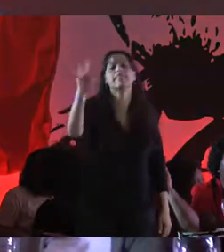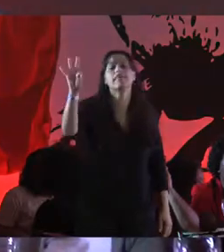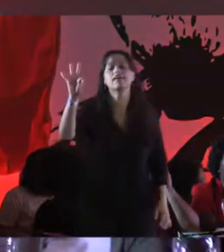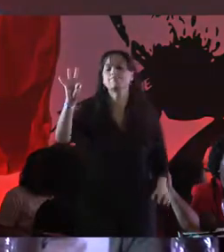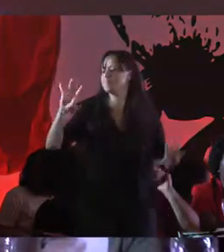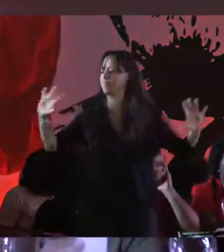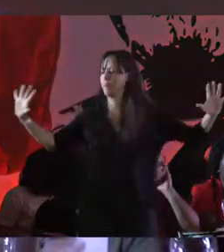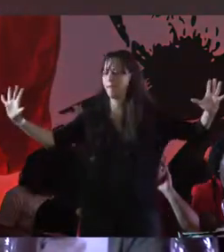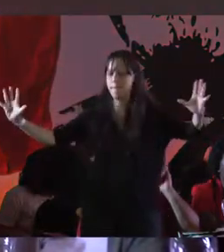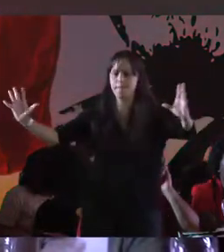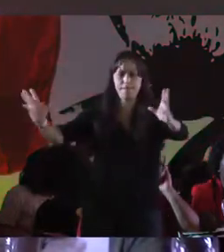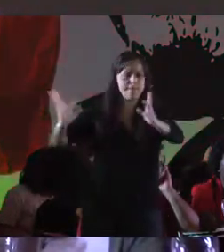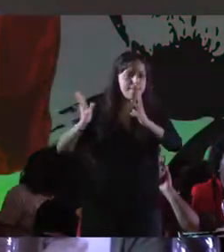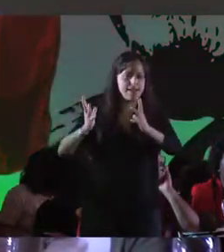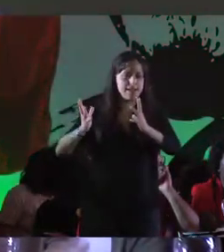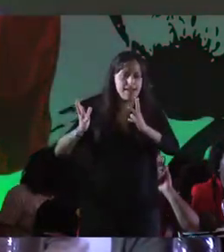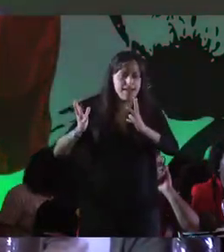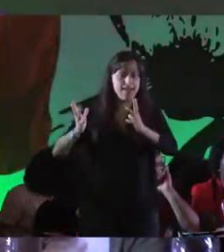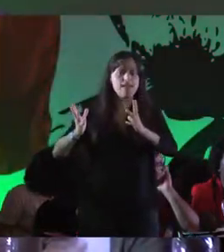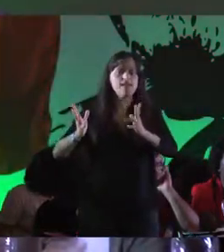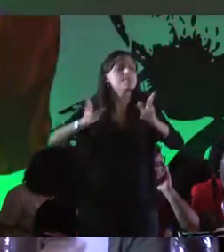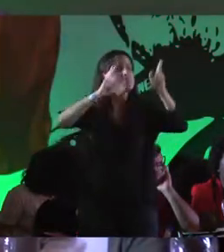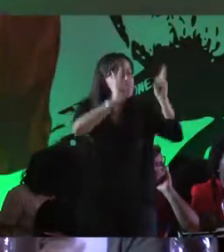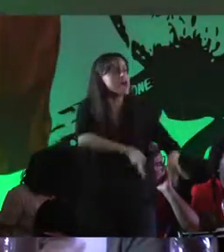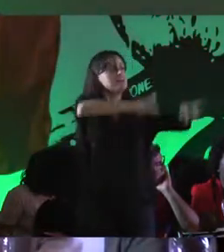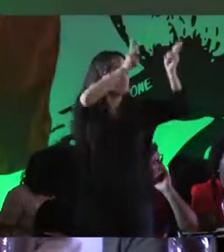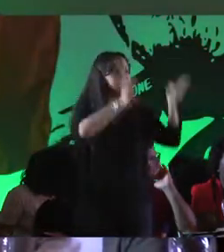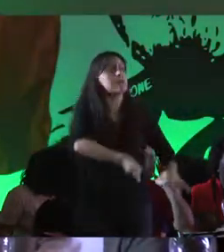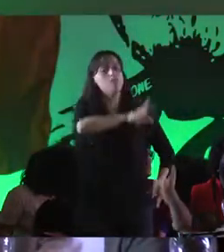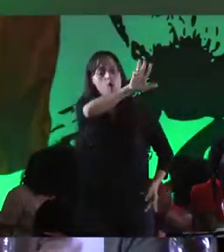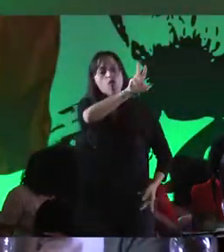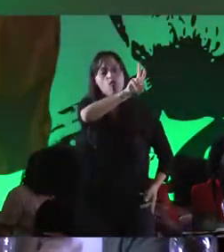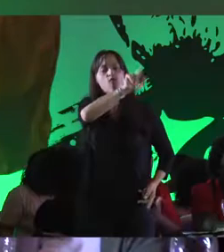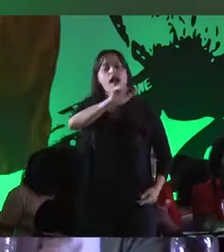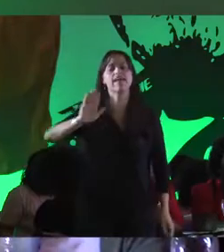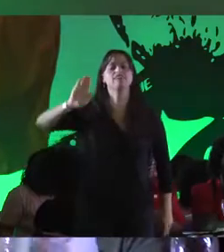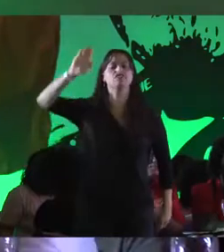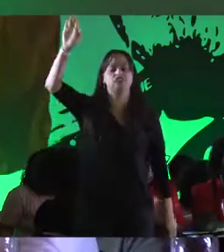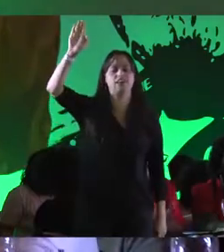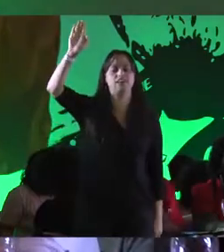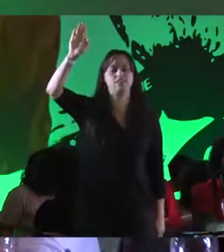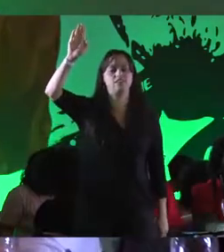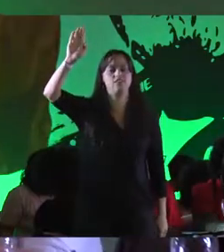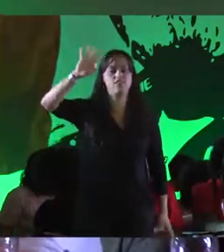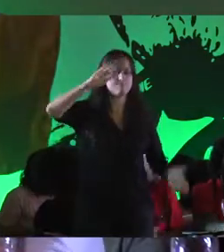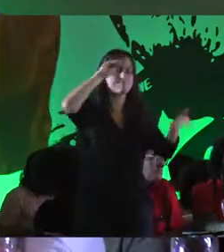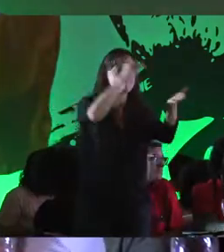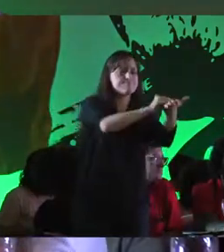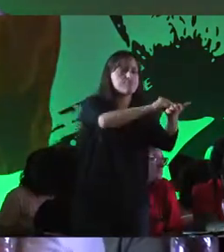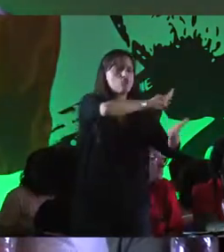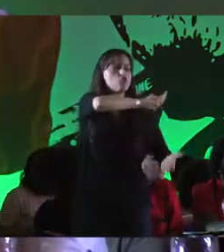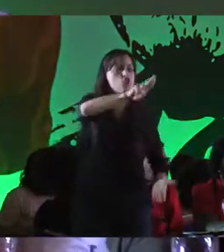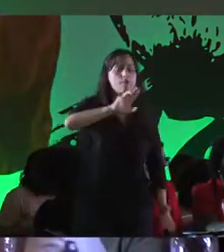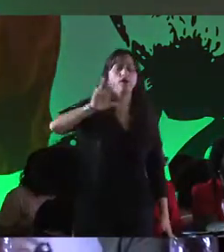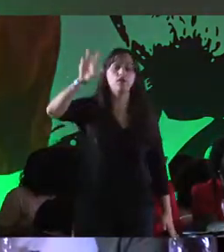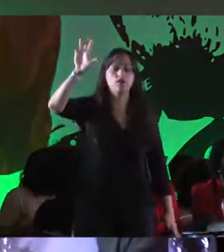e dissemos, o nosso candidato é Lula, nós vamos registrar no dia 15 Lula, candidato a presidente.